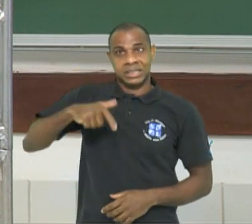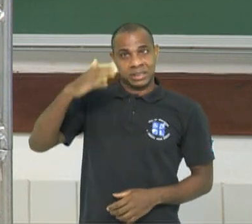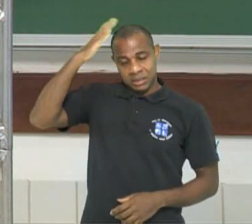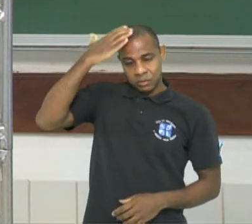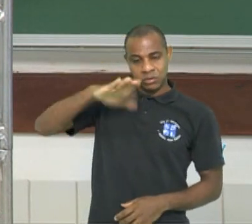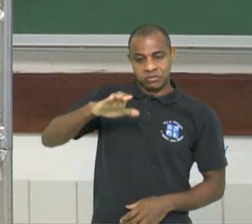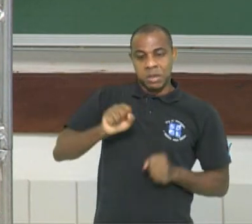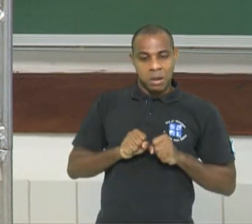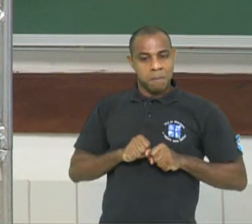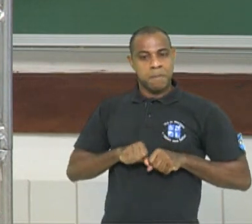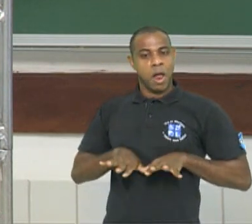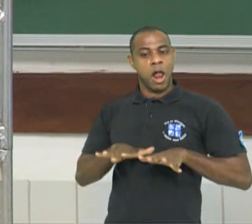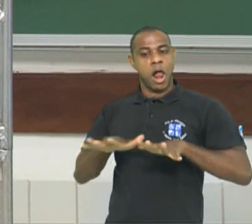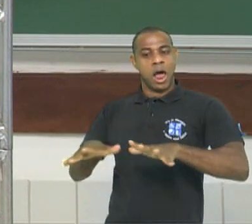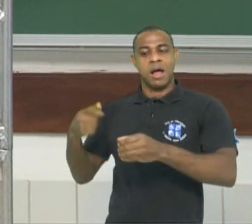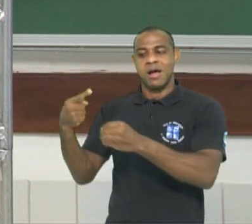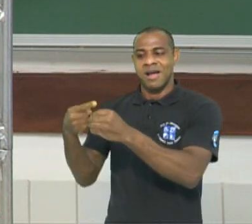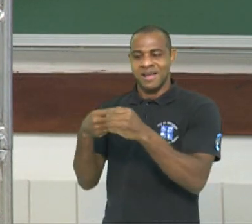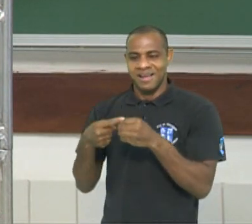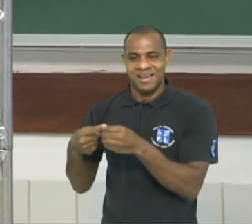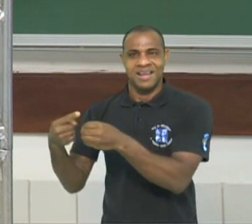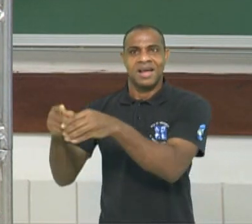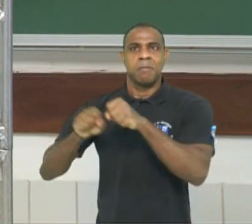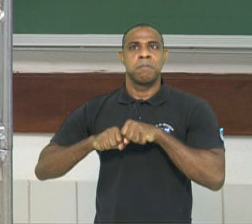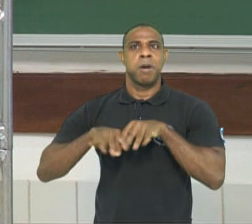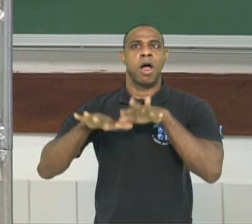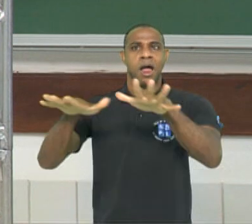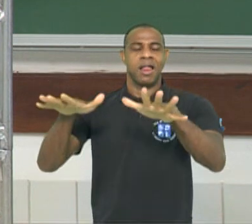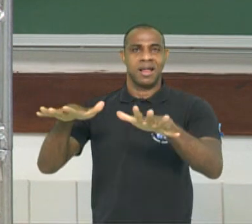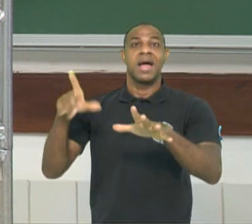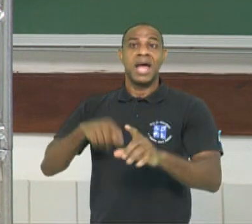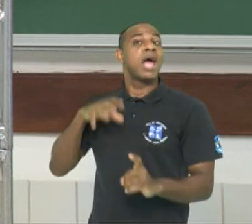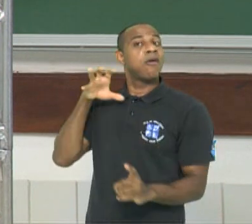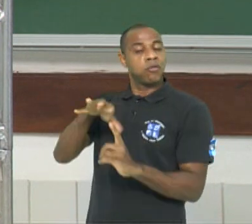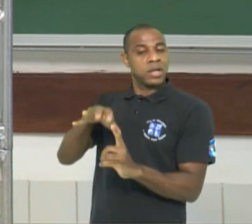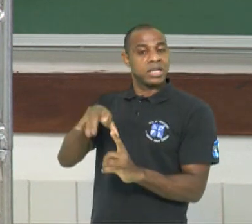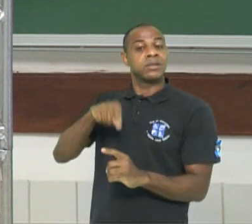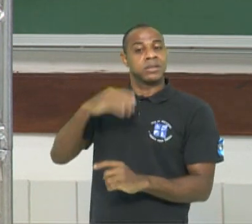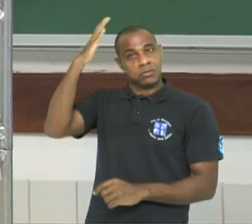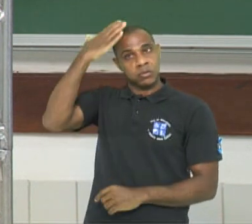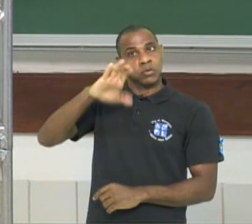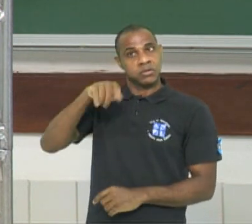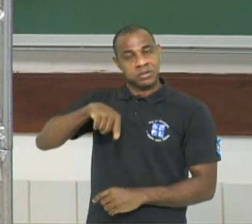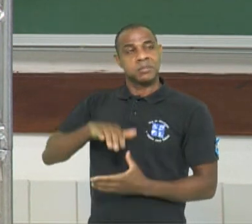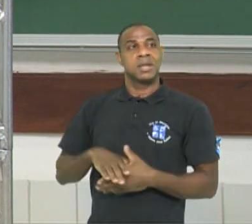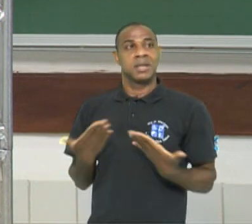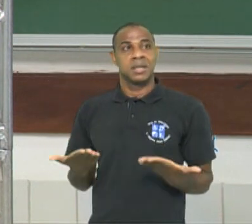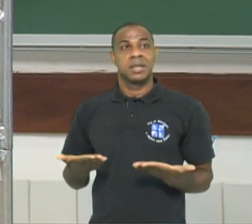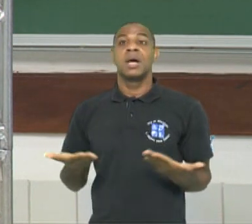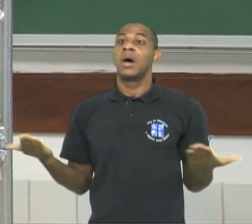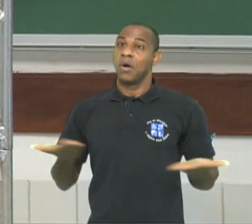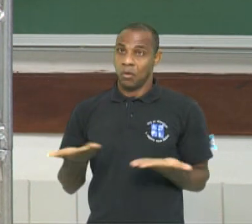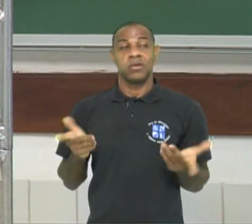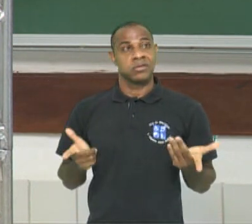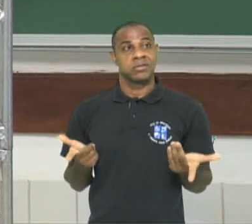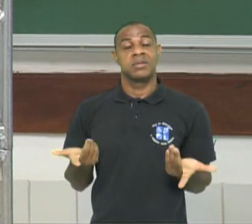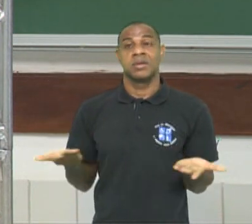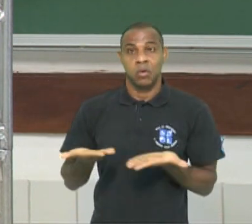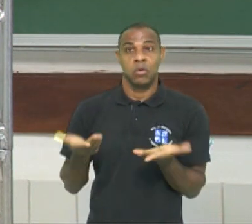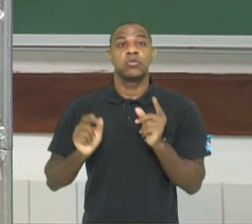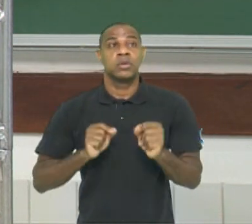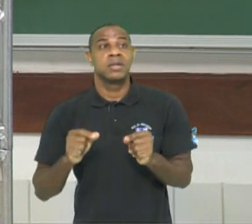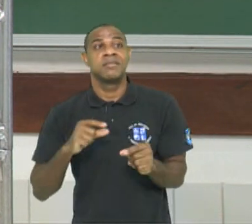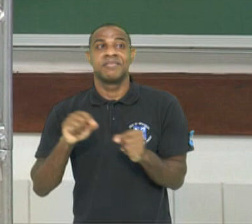acabam alcançando o território do Paraná como um todo. É uma influência da cidade. Tudo bem que nesse caso nós fazemos